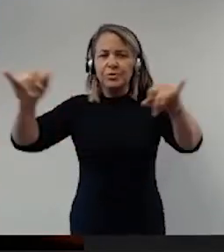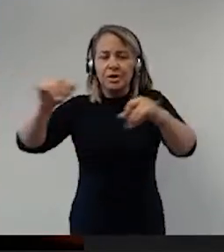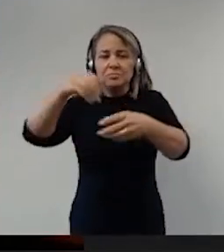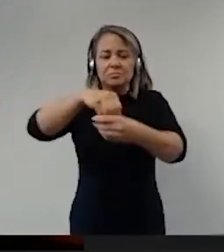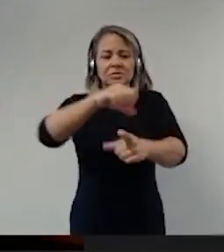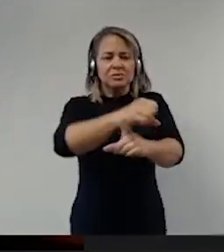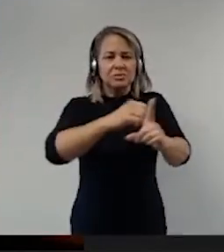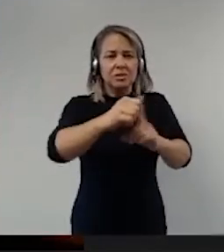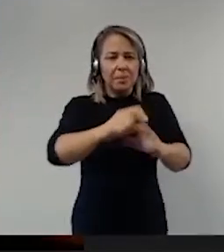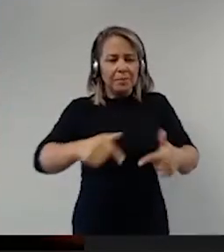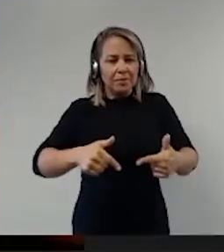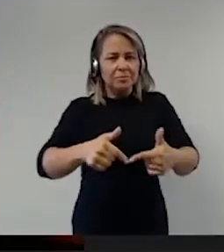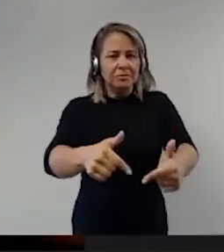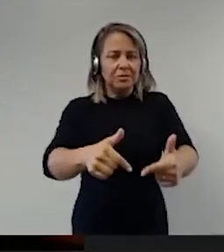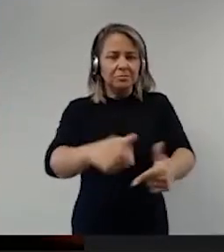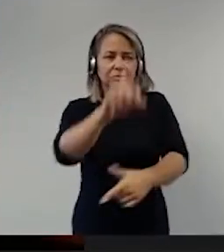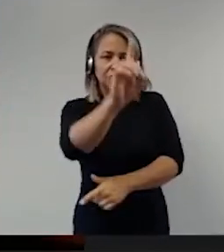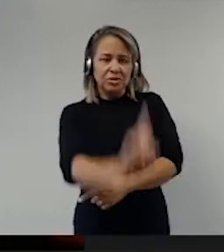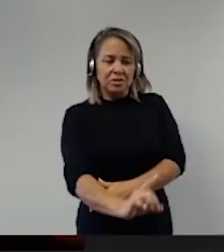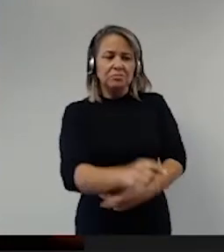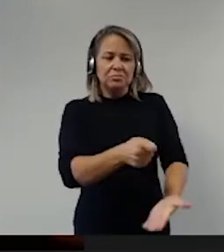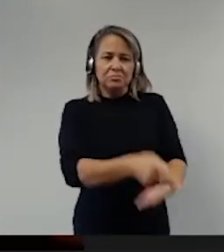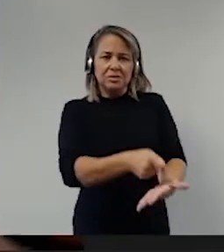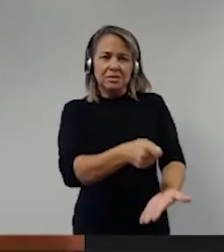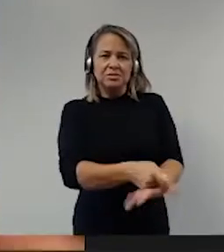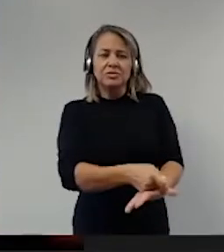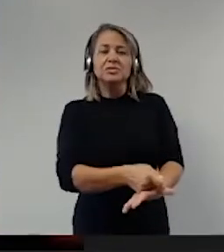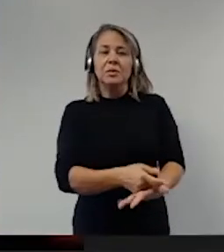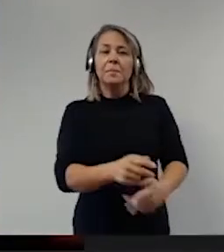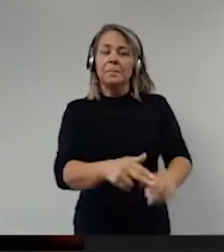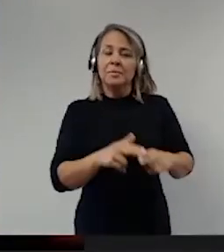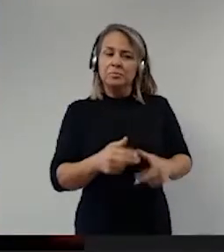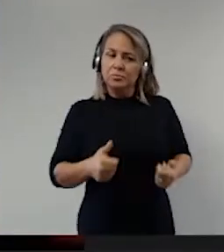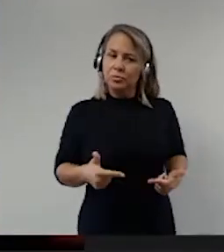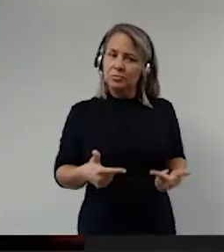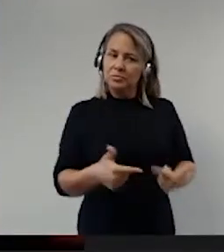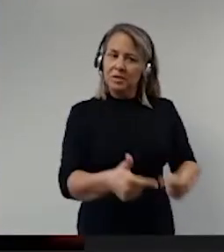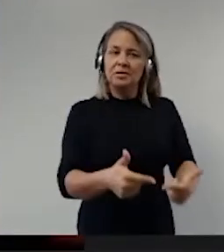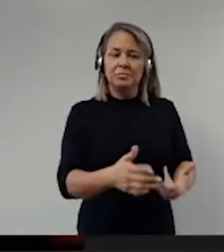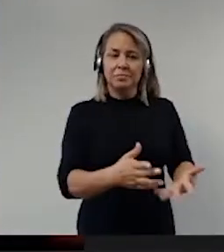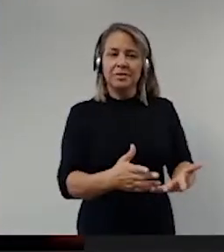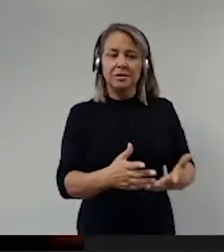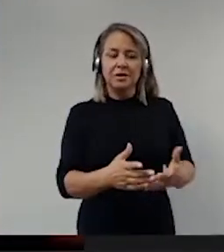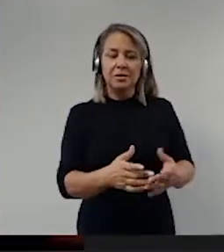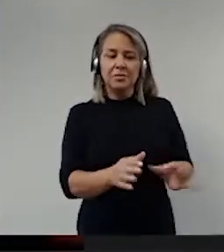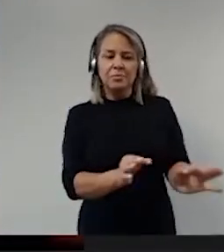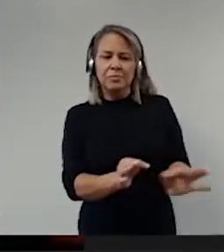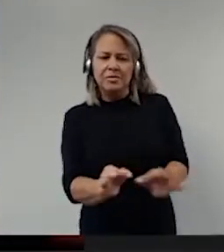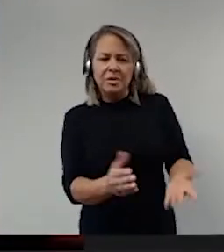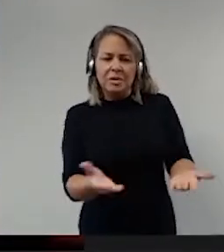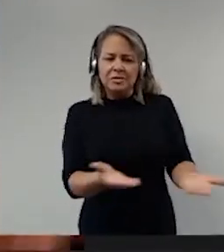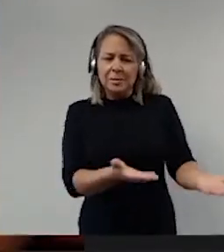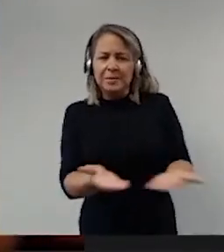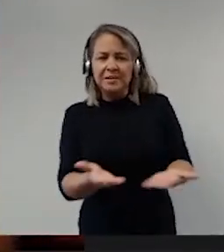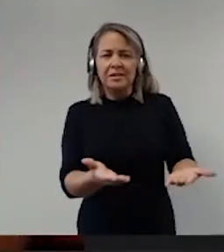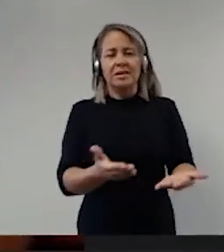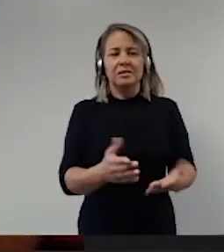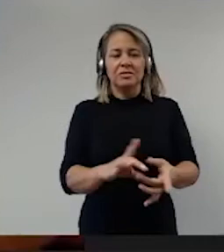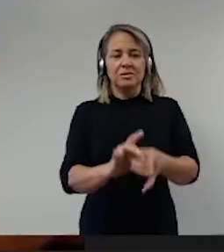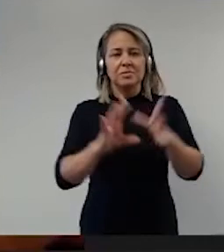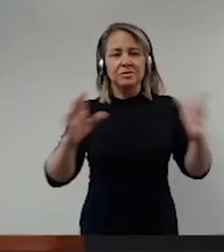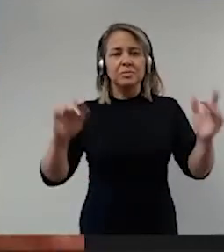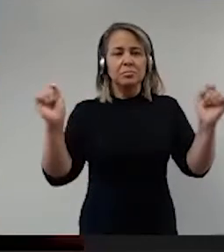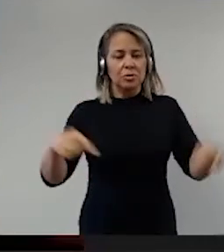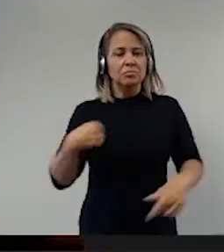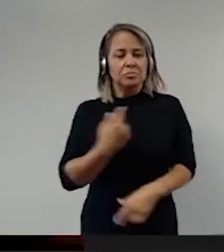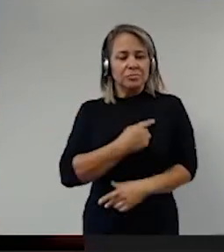para lutar pelos direitos e garantias constitucionais, para lutar pela estabilidade democrática, nós estaremos cumprindo um papel. Seja você